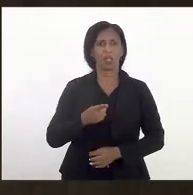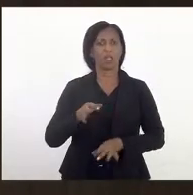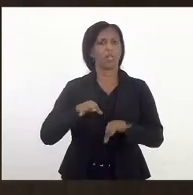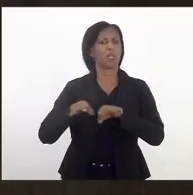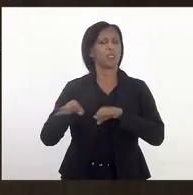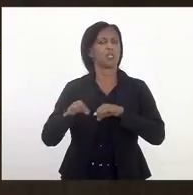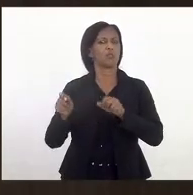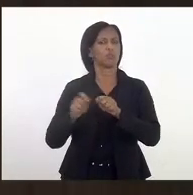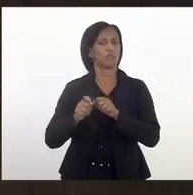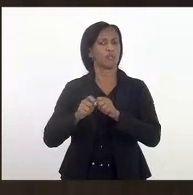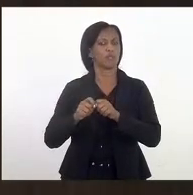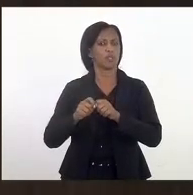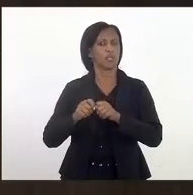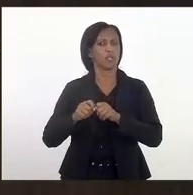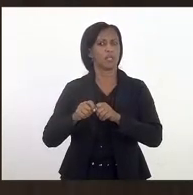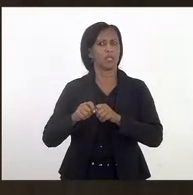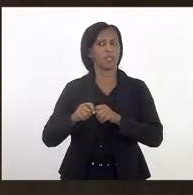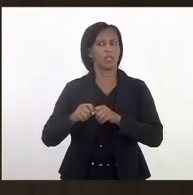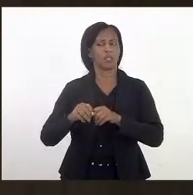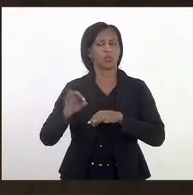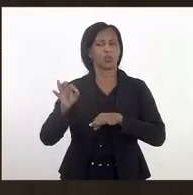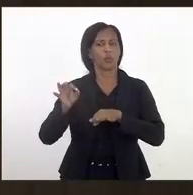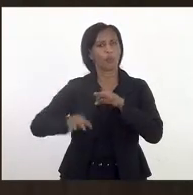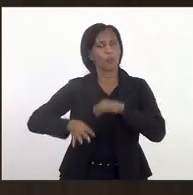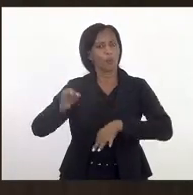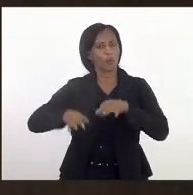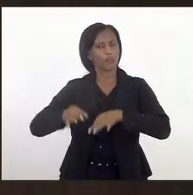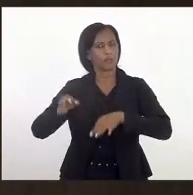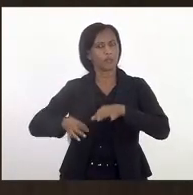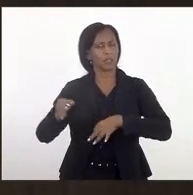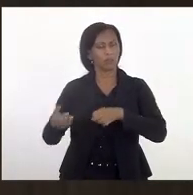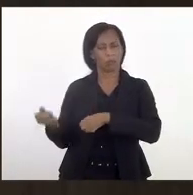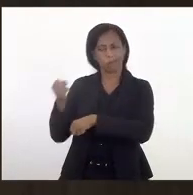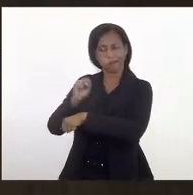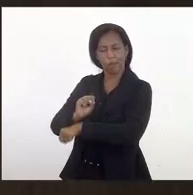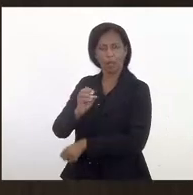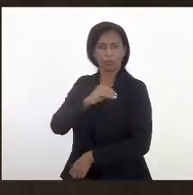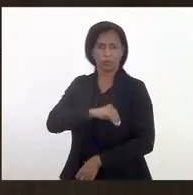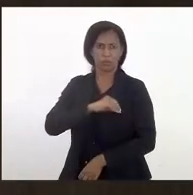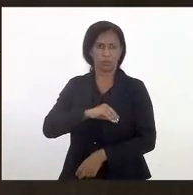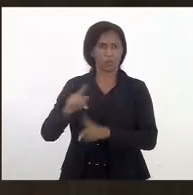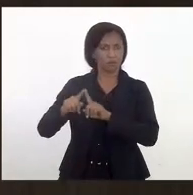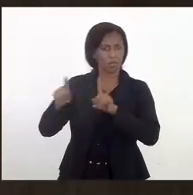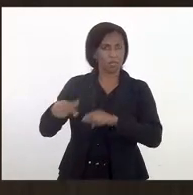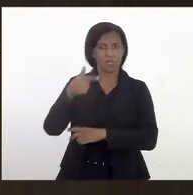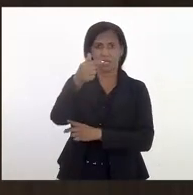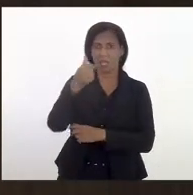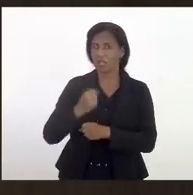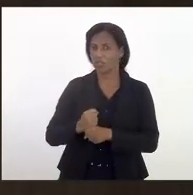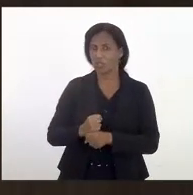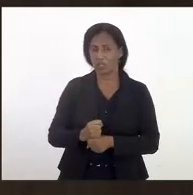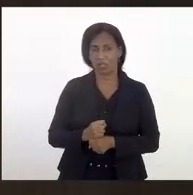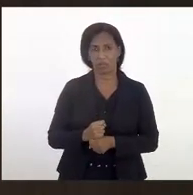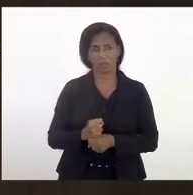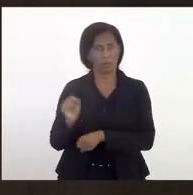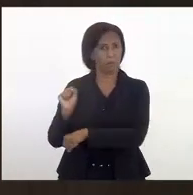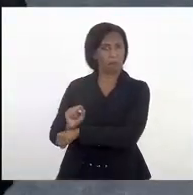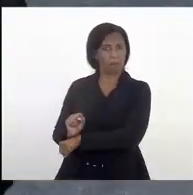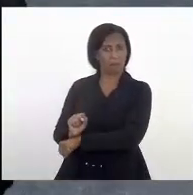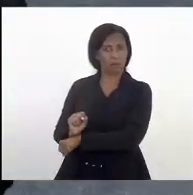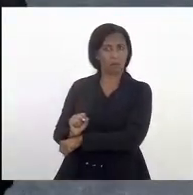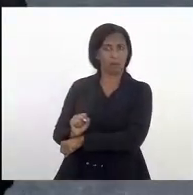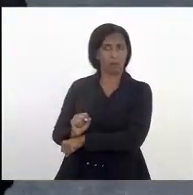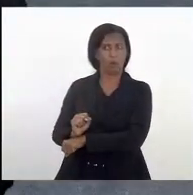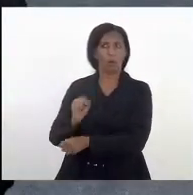de fazer com que o processo de congelamento o BO salários dos Servidores que já dura 17 anos possam